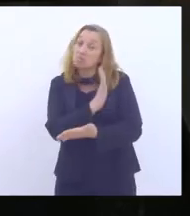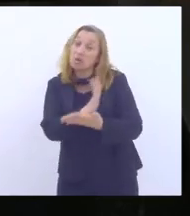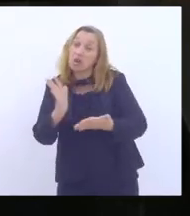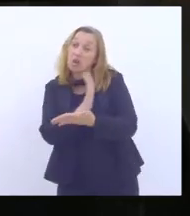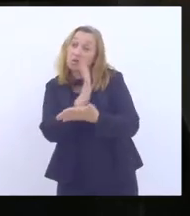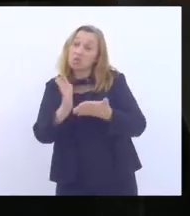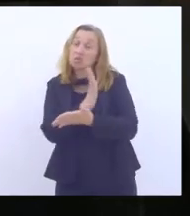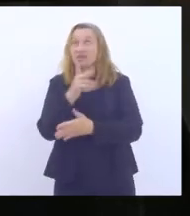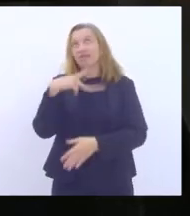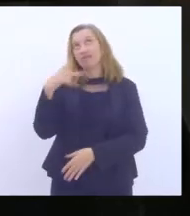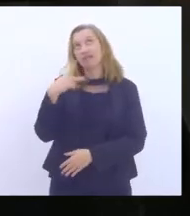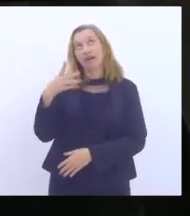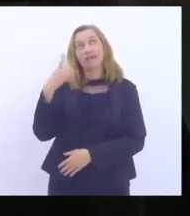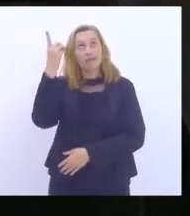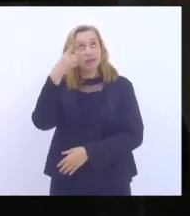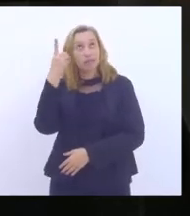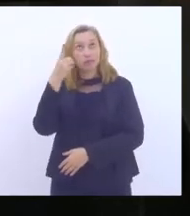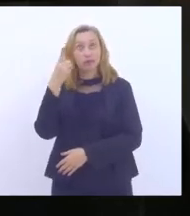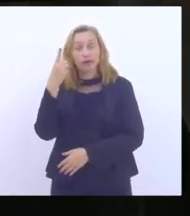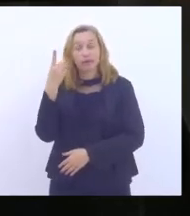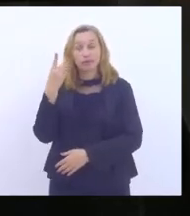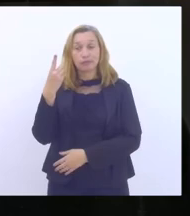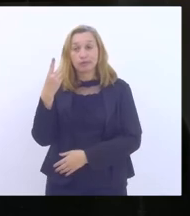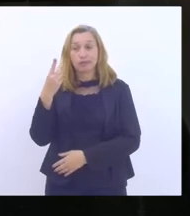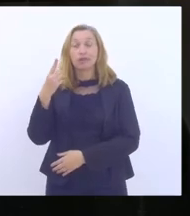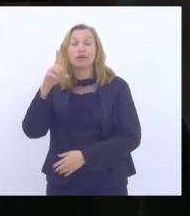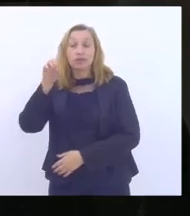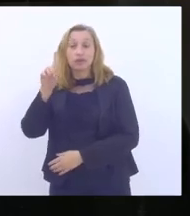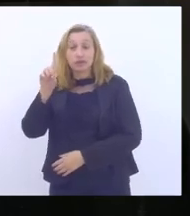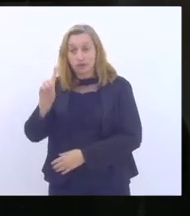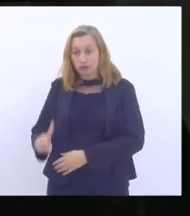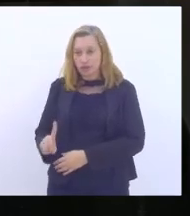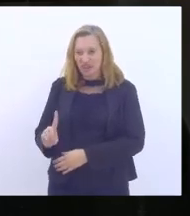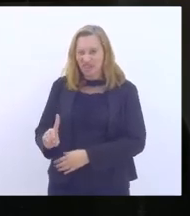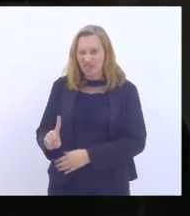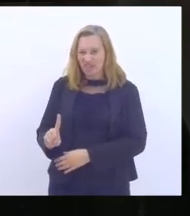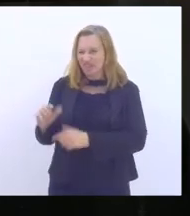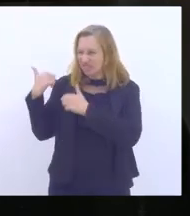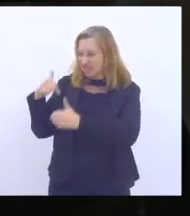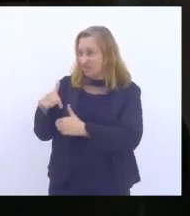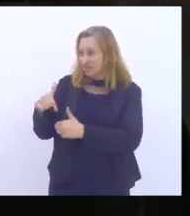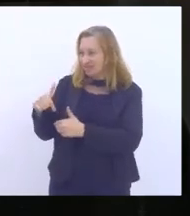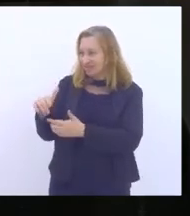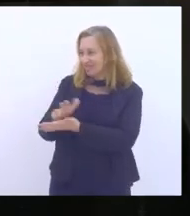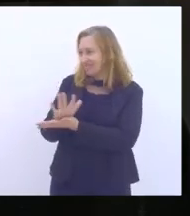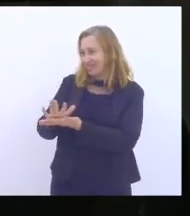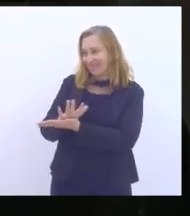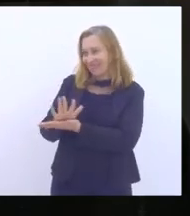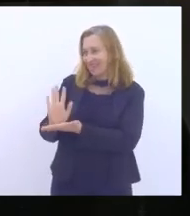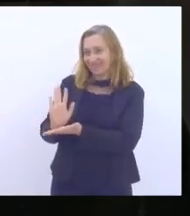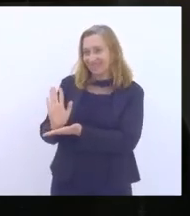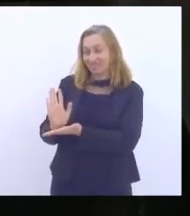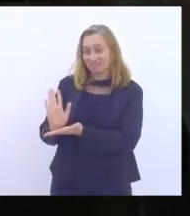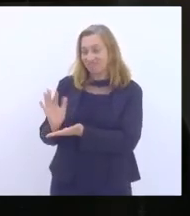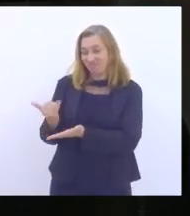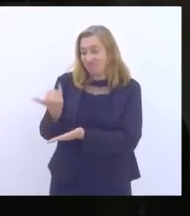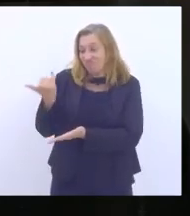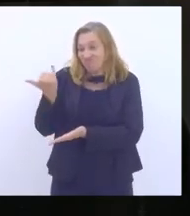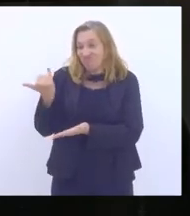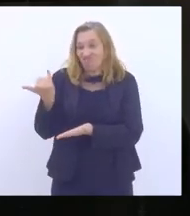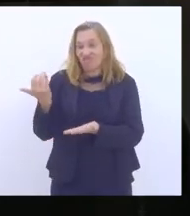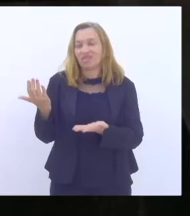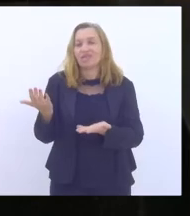alguns que se dizem de direita e conservador que de conservador de direita não tem nada pouco me importa